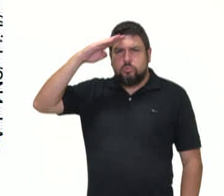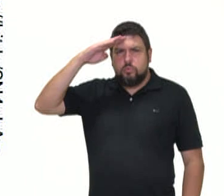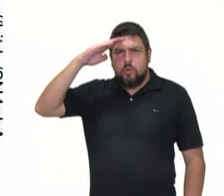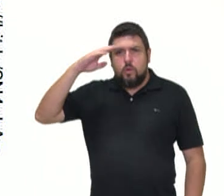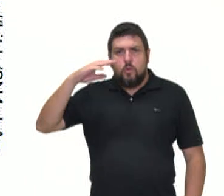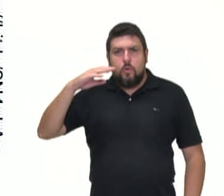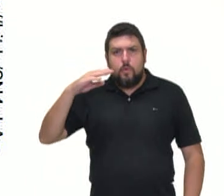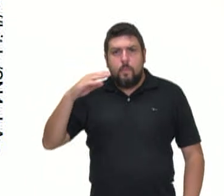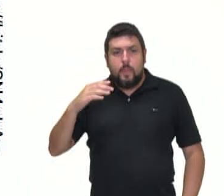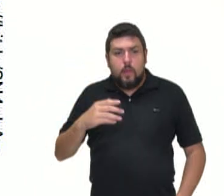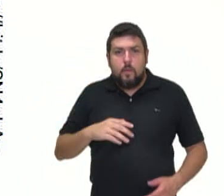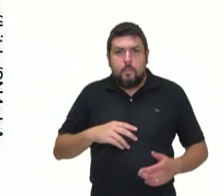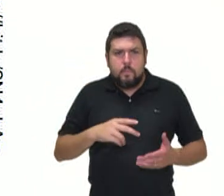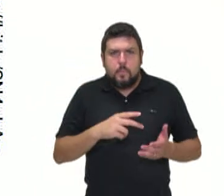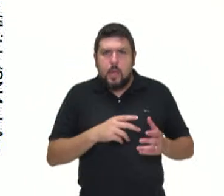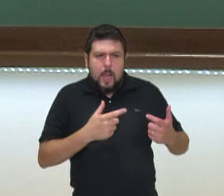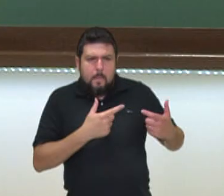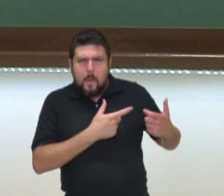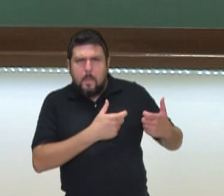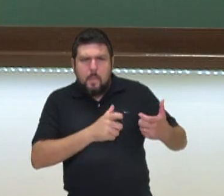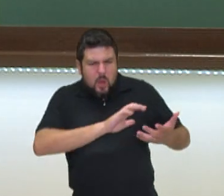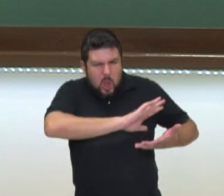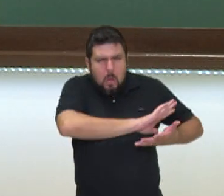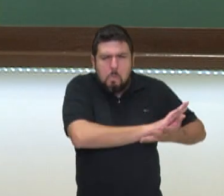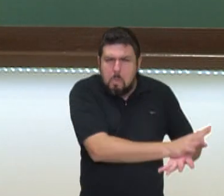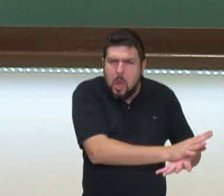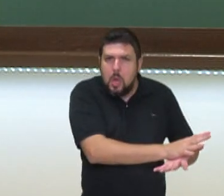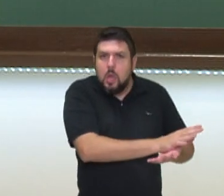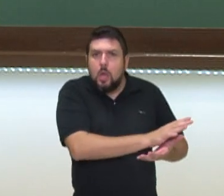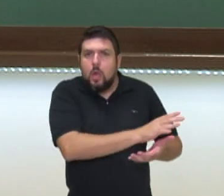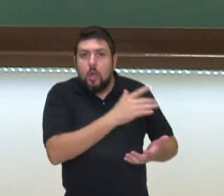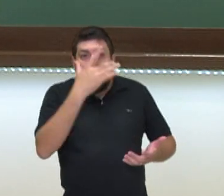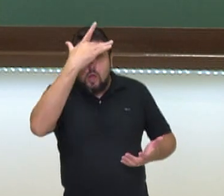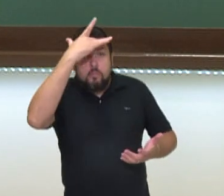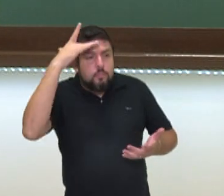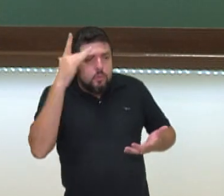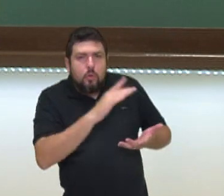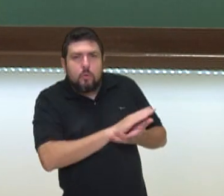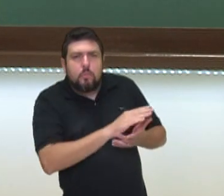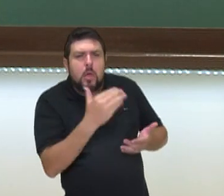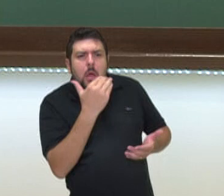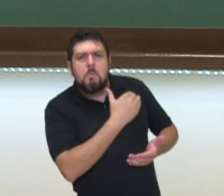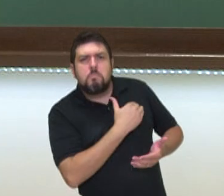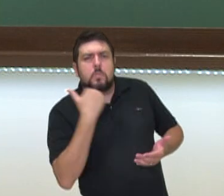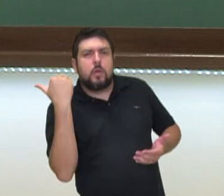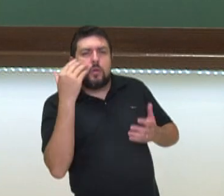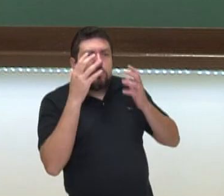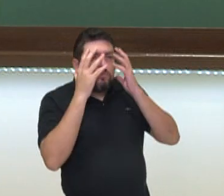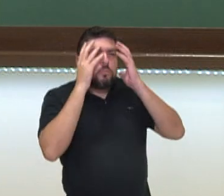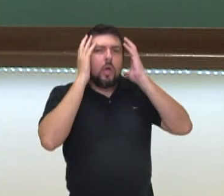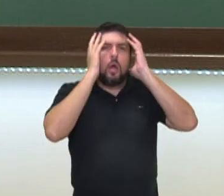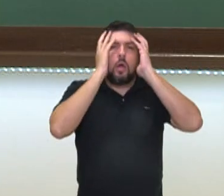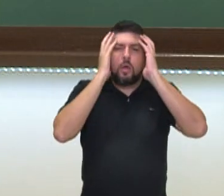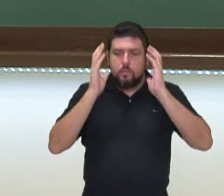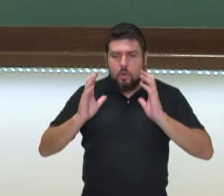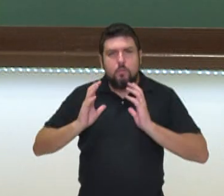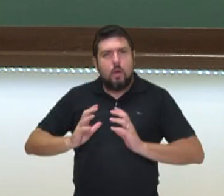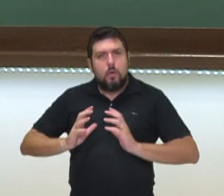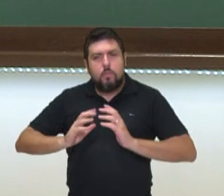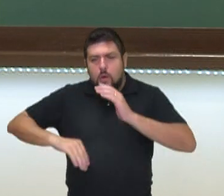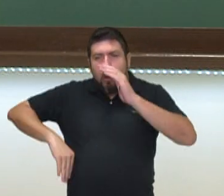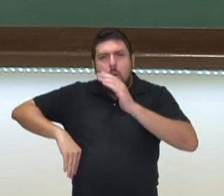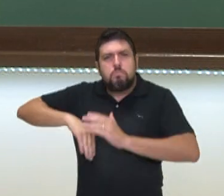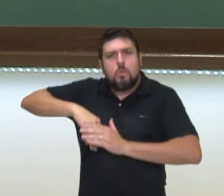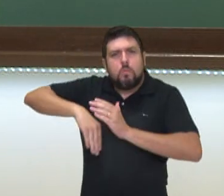inimigos decapitados, né? Então o que acontecia? Eles matavam e jogavam bola